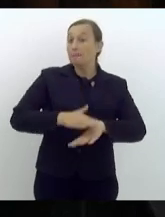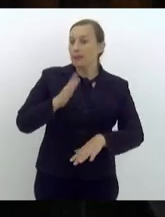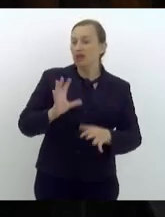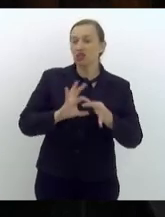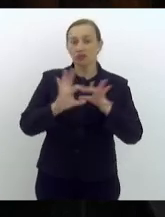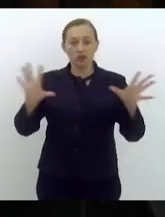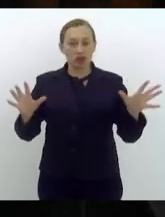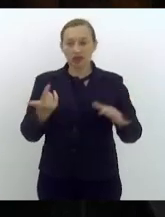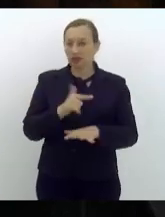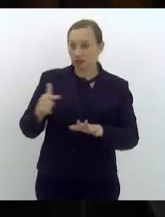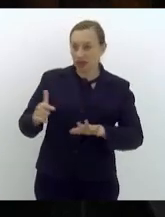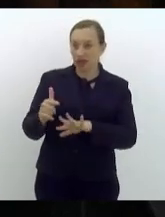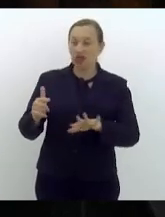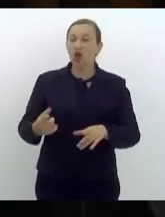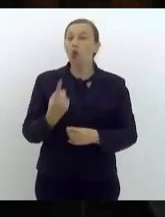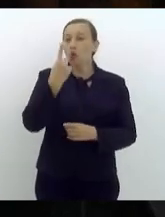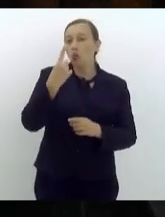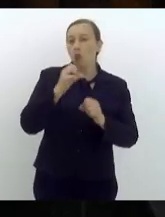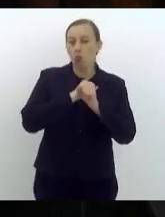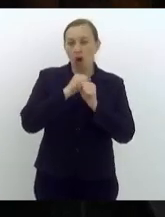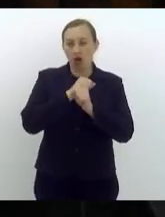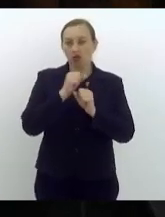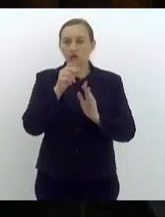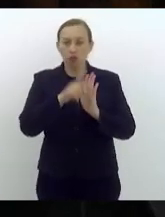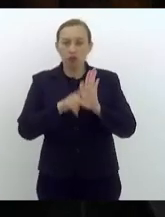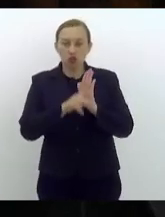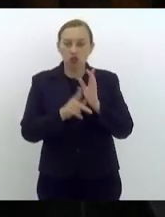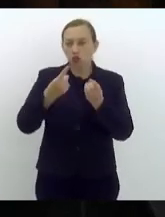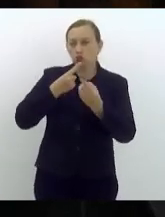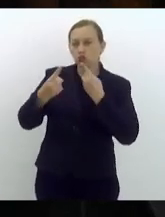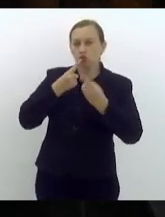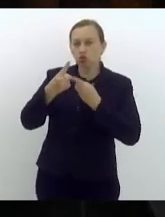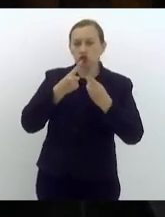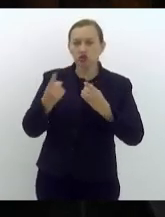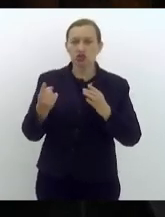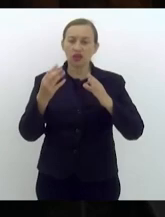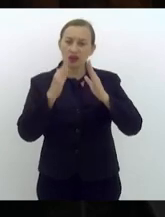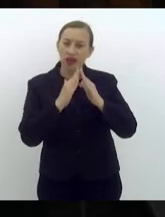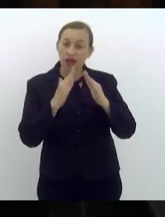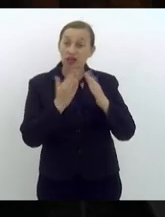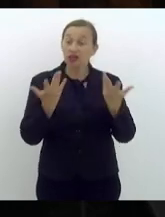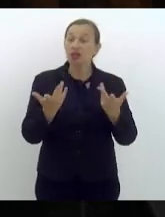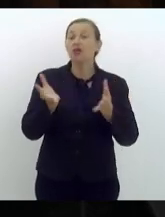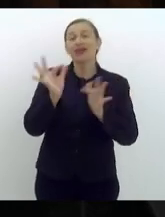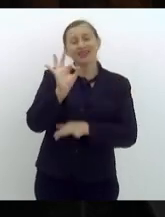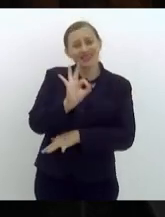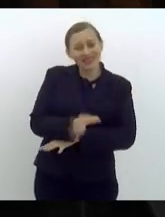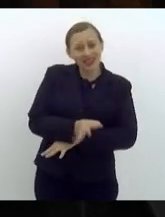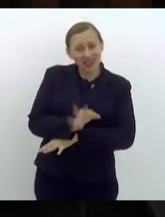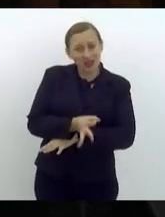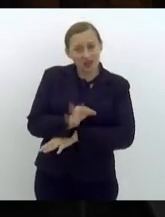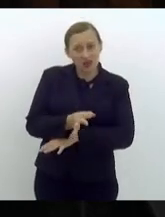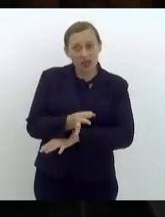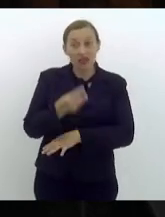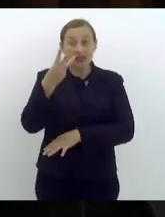projeto levou um ano sendo debatido na casa para que, finalmente,